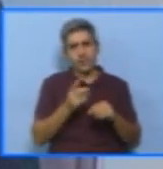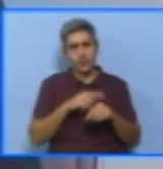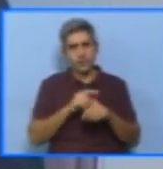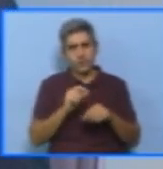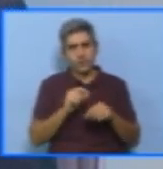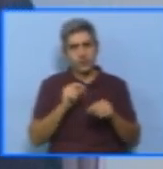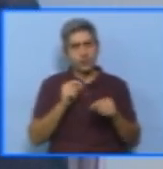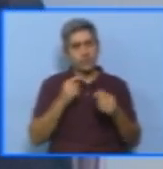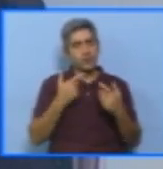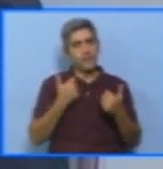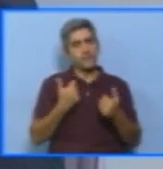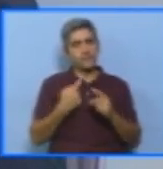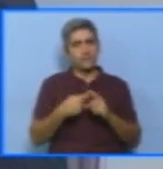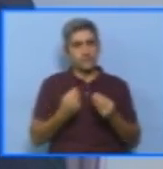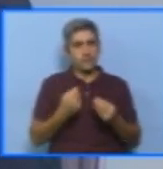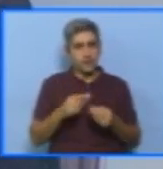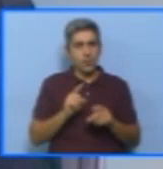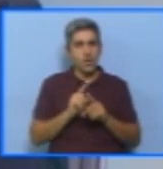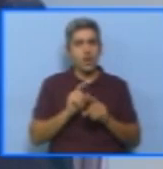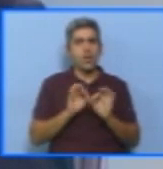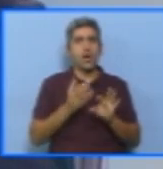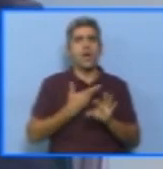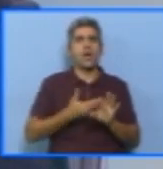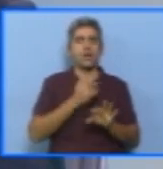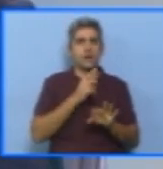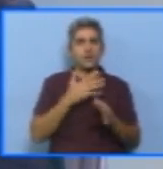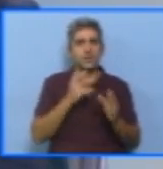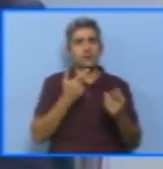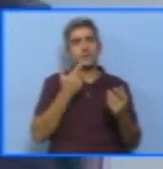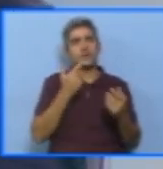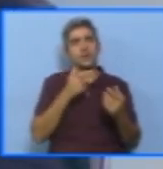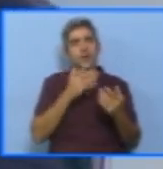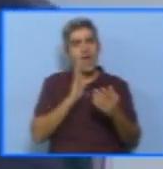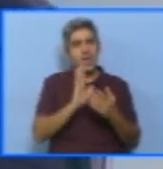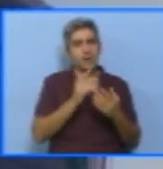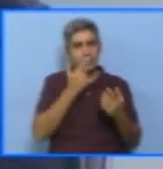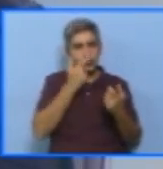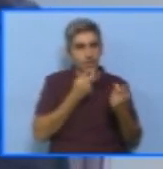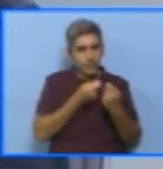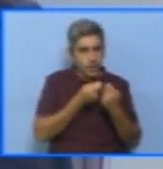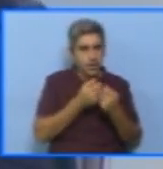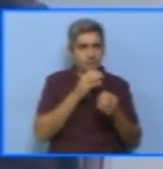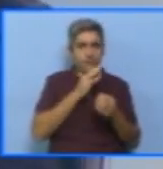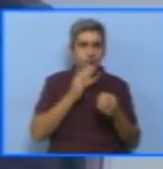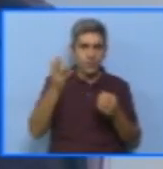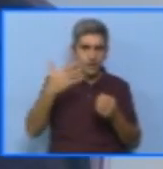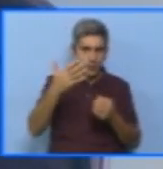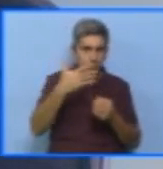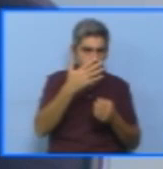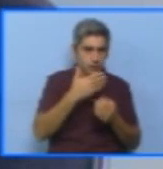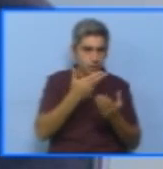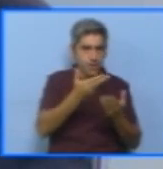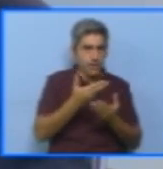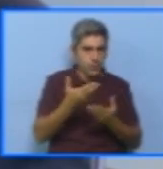preciso potenciar. Já não é como antigamente, mas ainda há a aproximação das pessoas, há as famílias que se convidam,